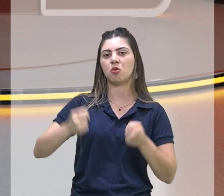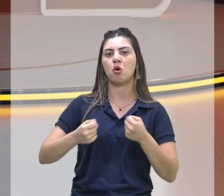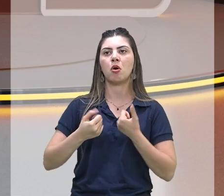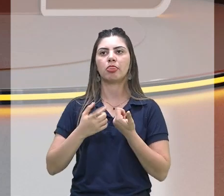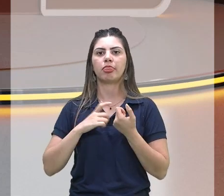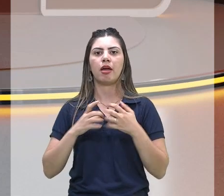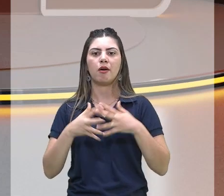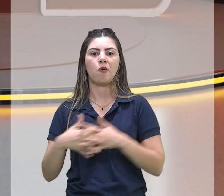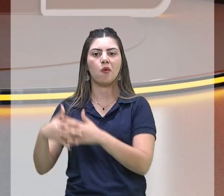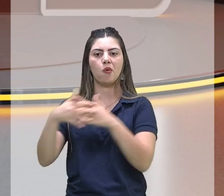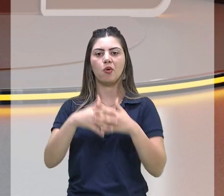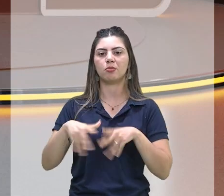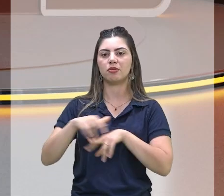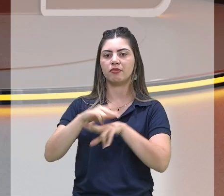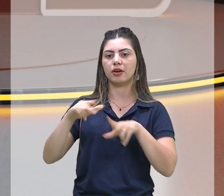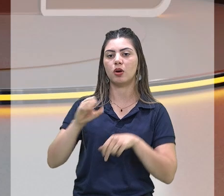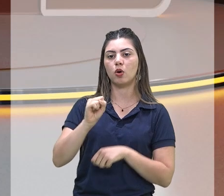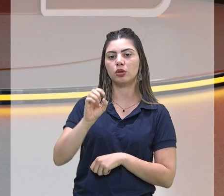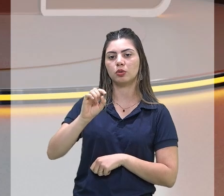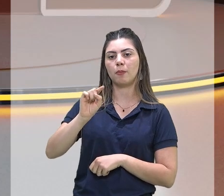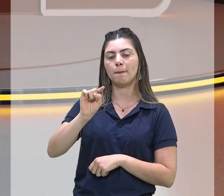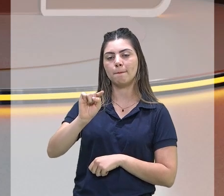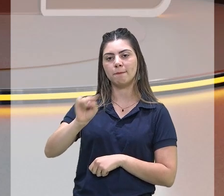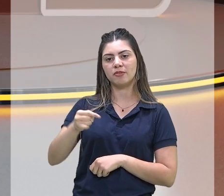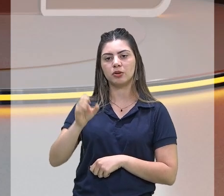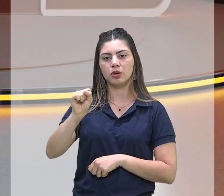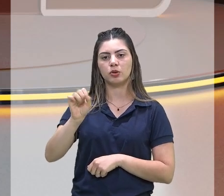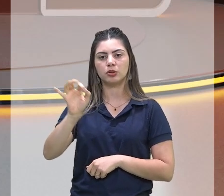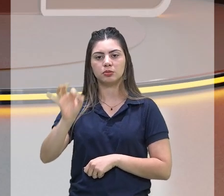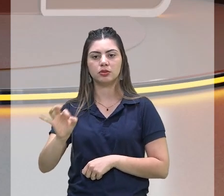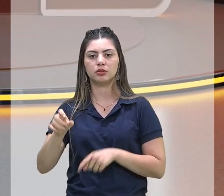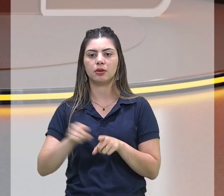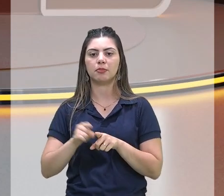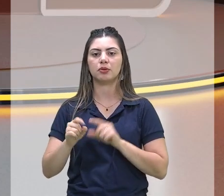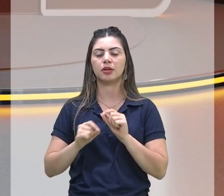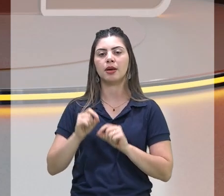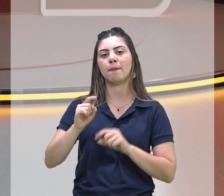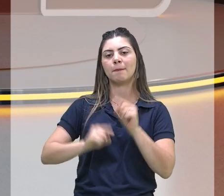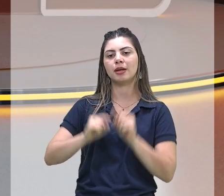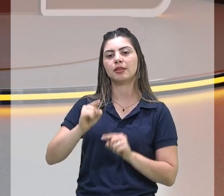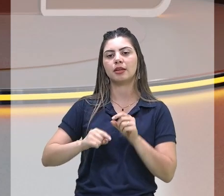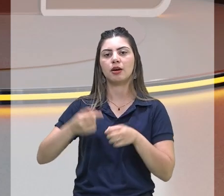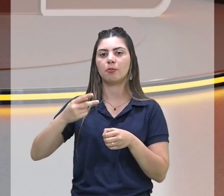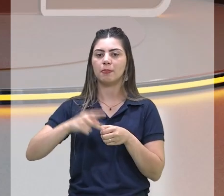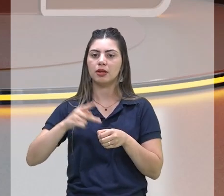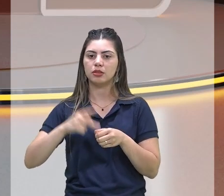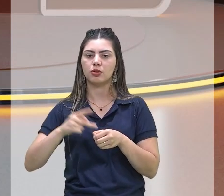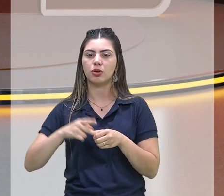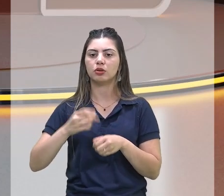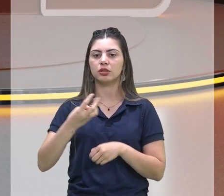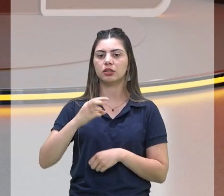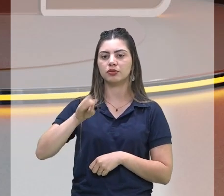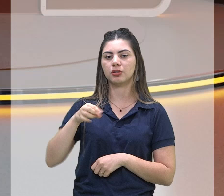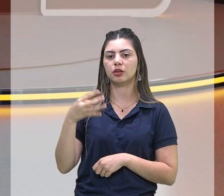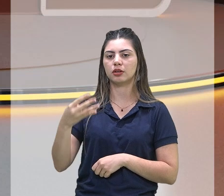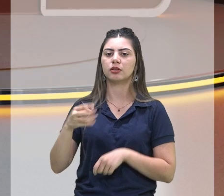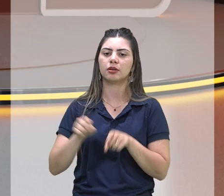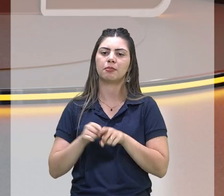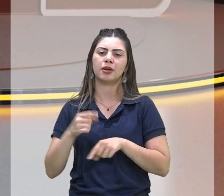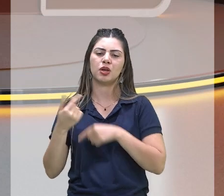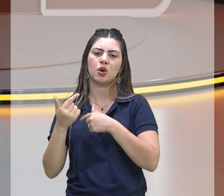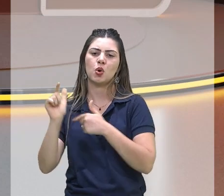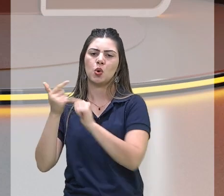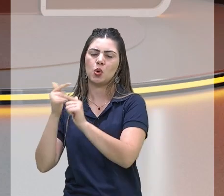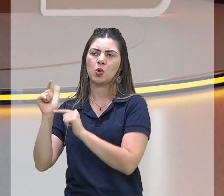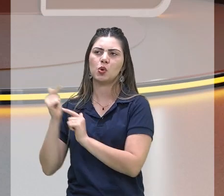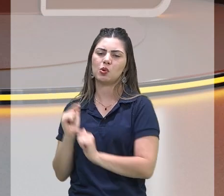8,8%, óleos brutos de petróleo principalmente com 3,4% e outras